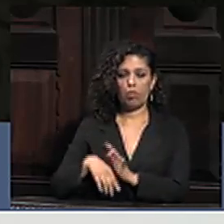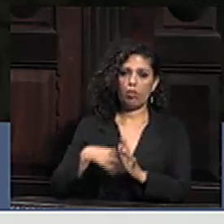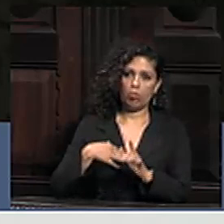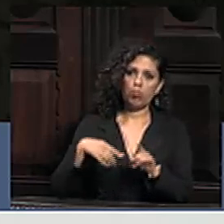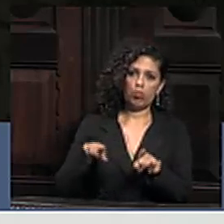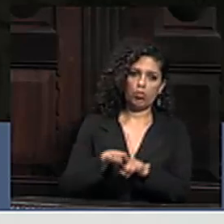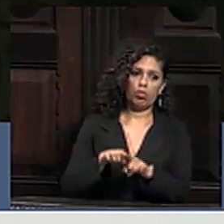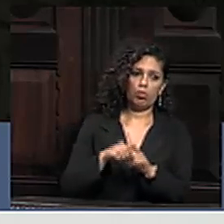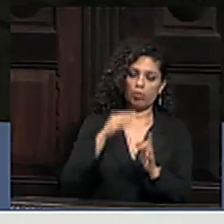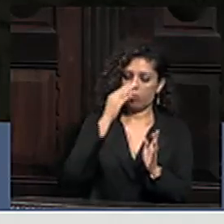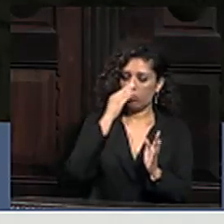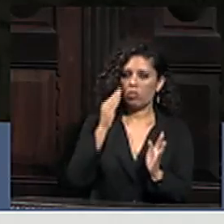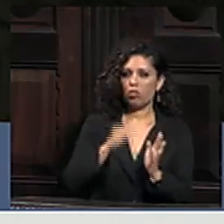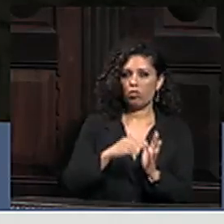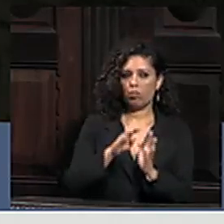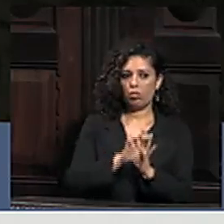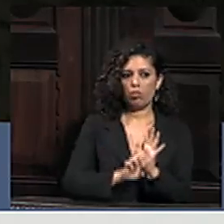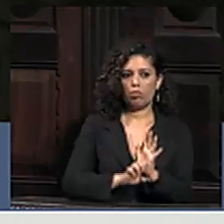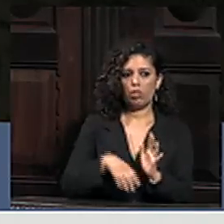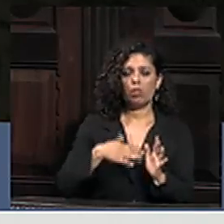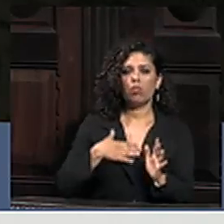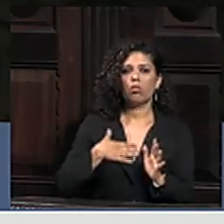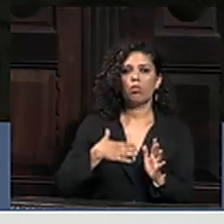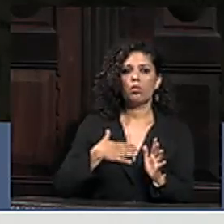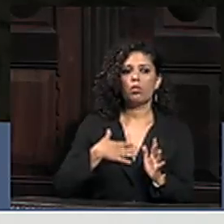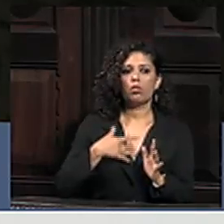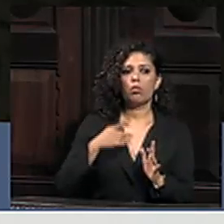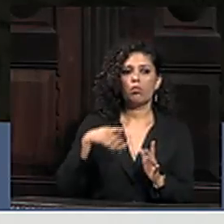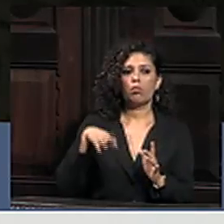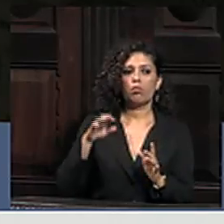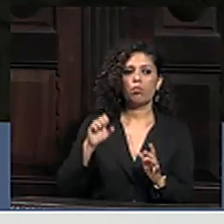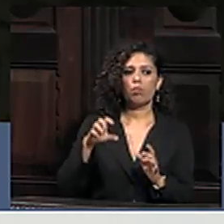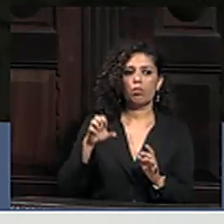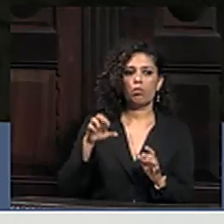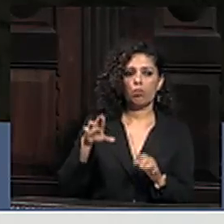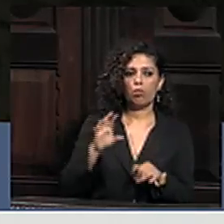também a rejeito. Então, meu parecer é pela